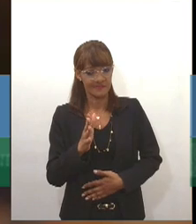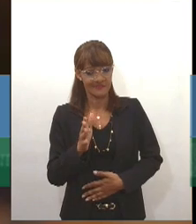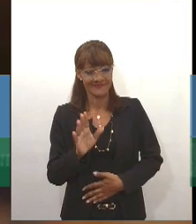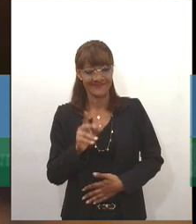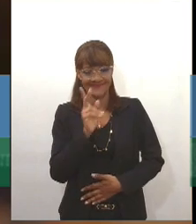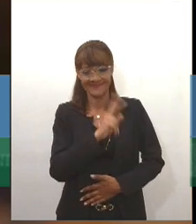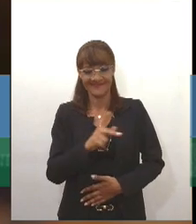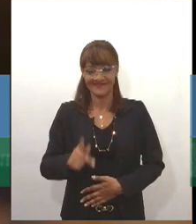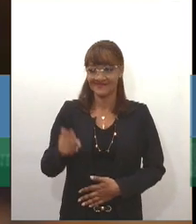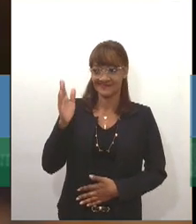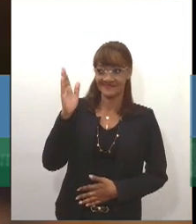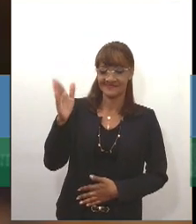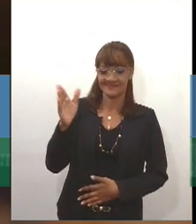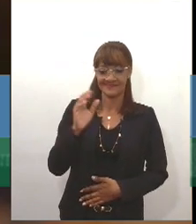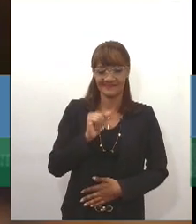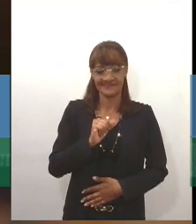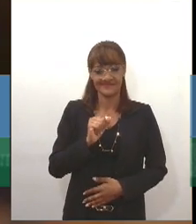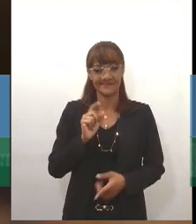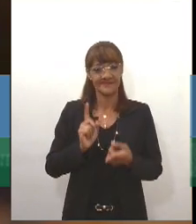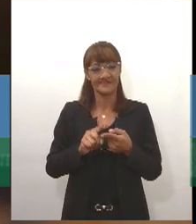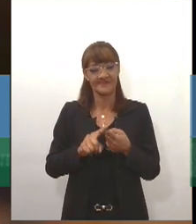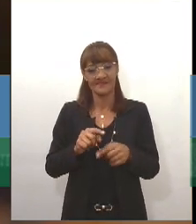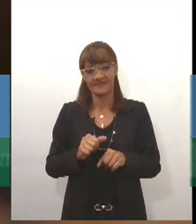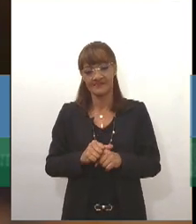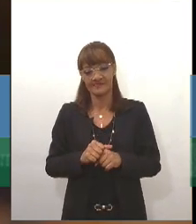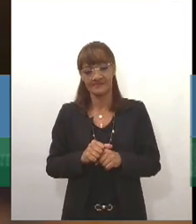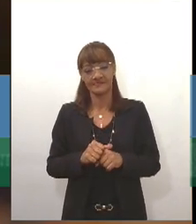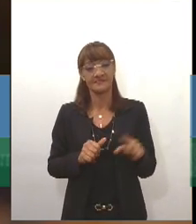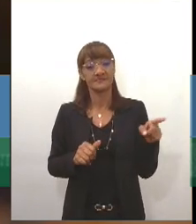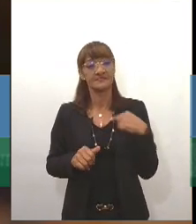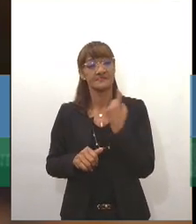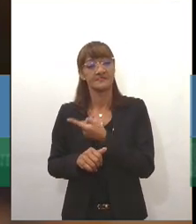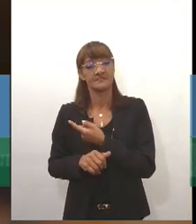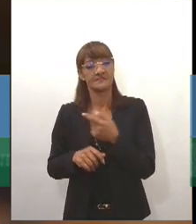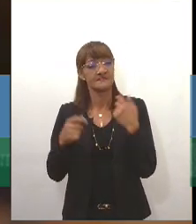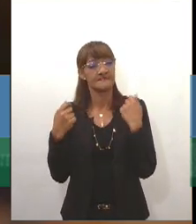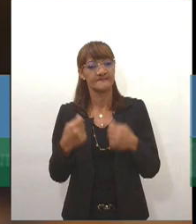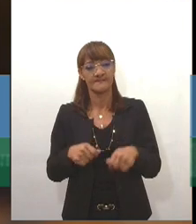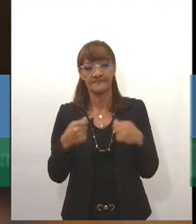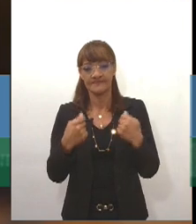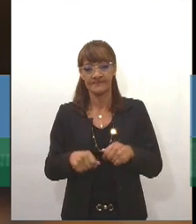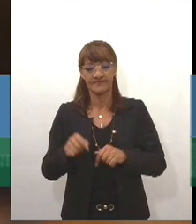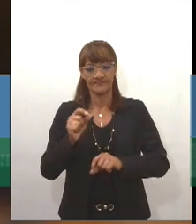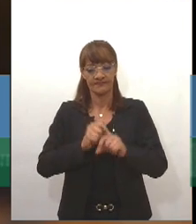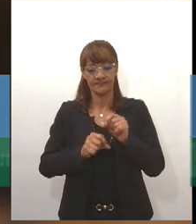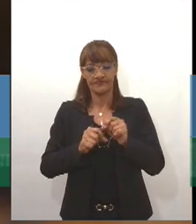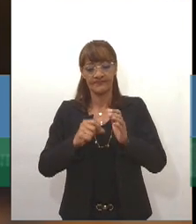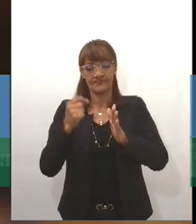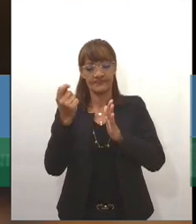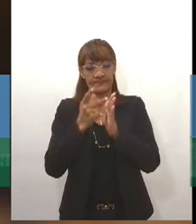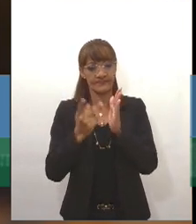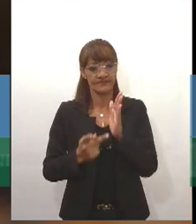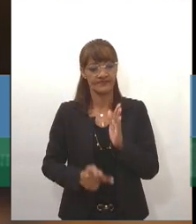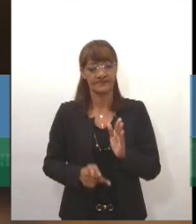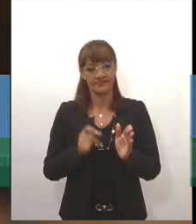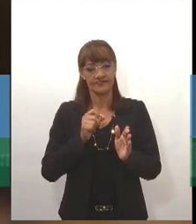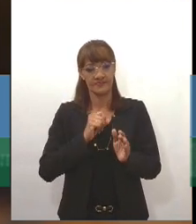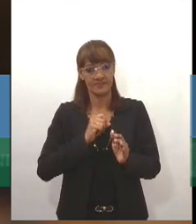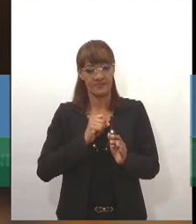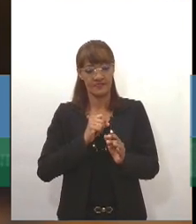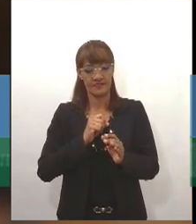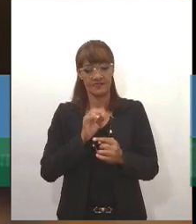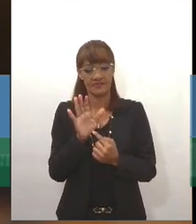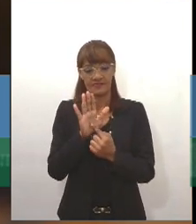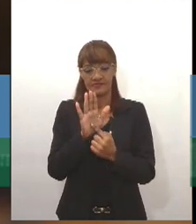avaliar também eu acho que nós precisamos acoplar a esse projeto de reforma tributária um projeto de